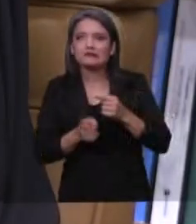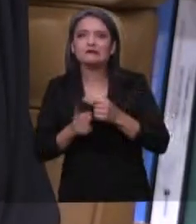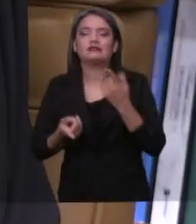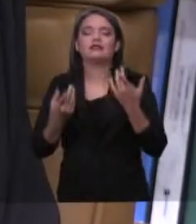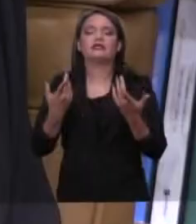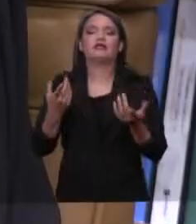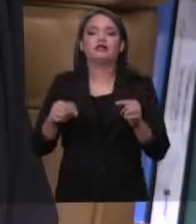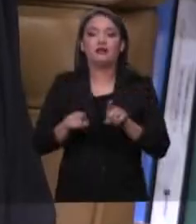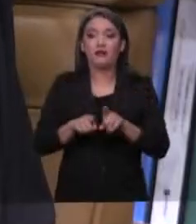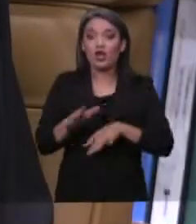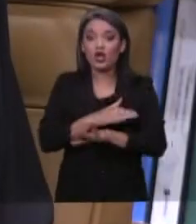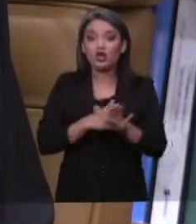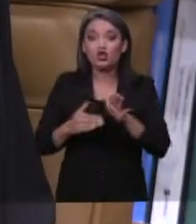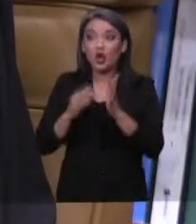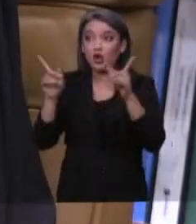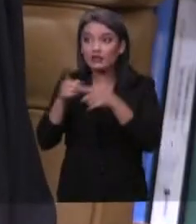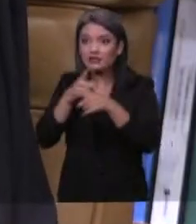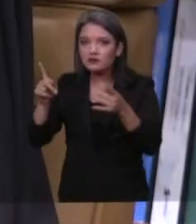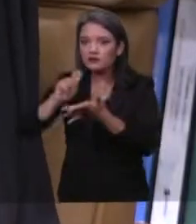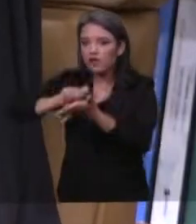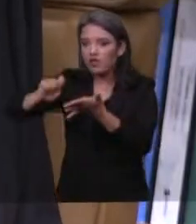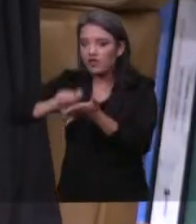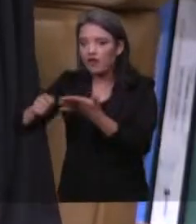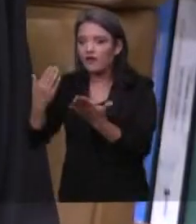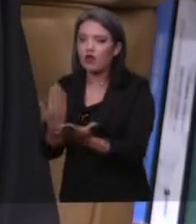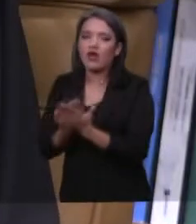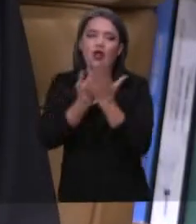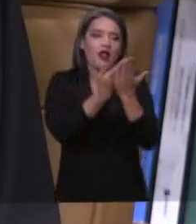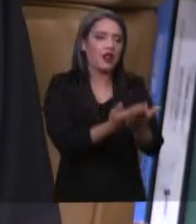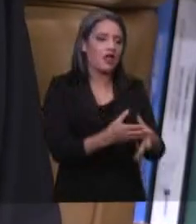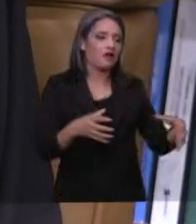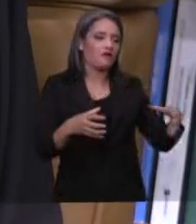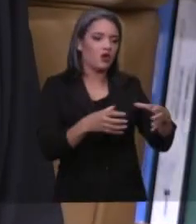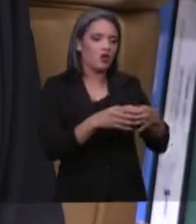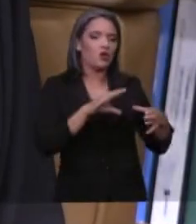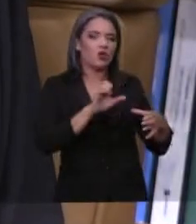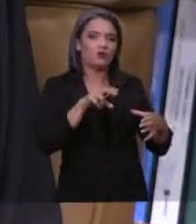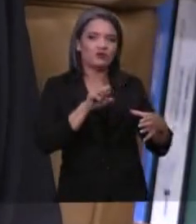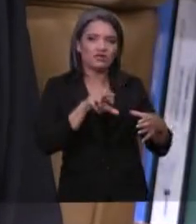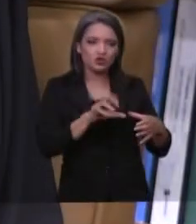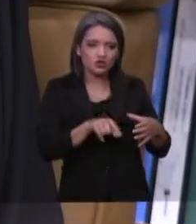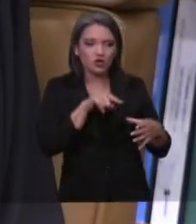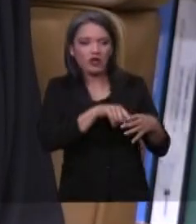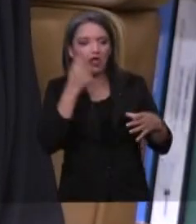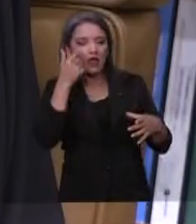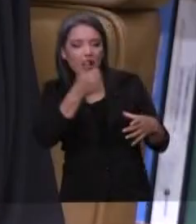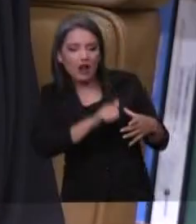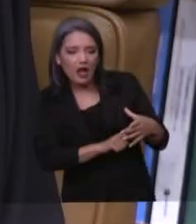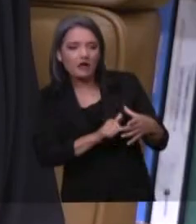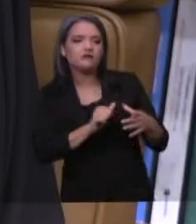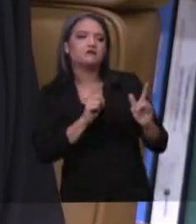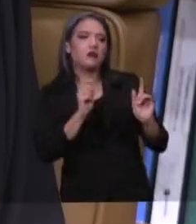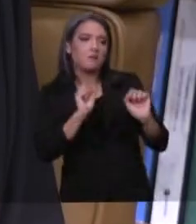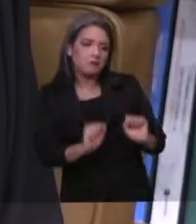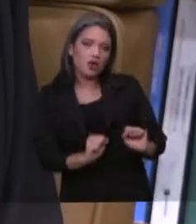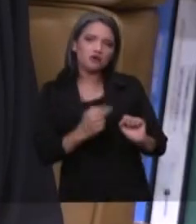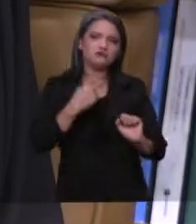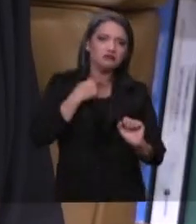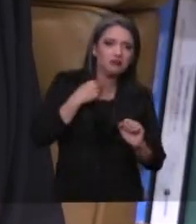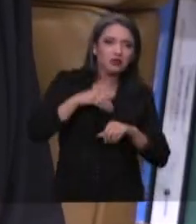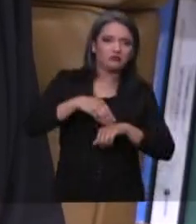previamente submetidas ao Departamento de Censura para poderem ser veiculadas, sem mencionar os episódios